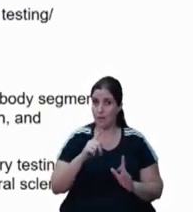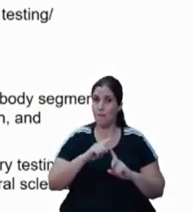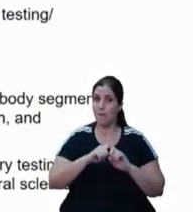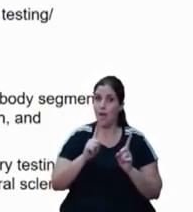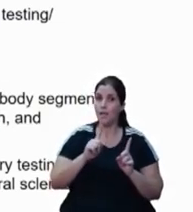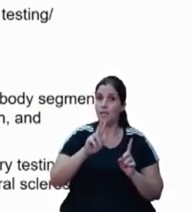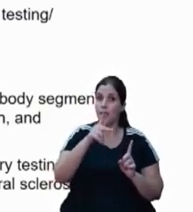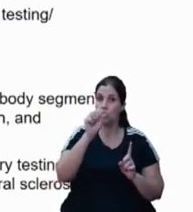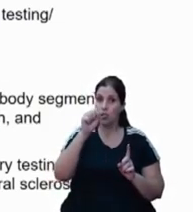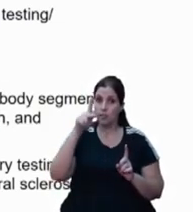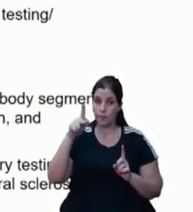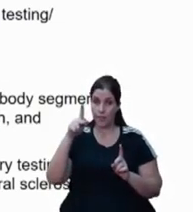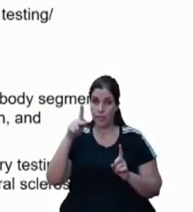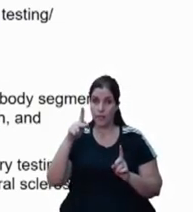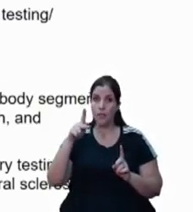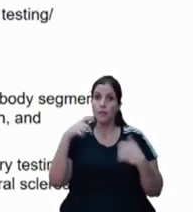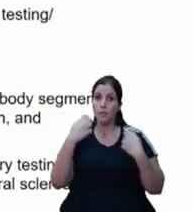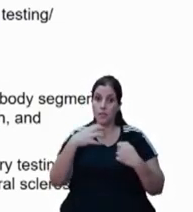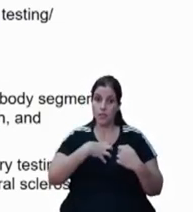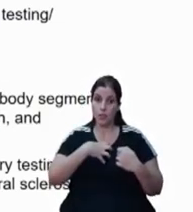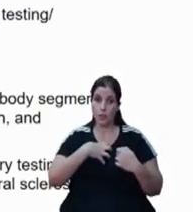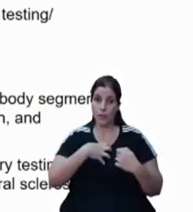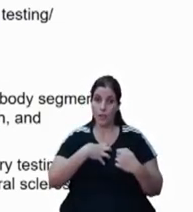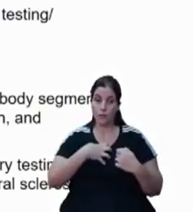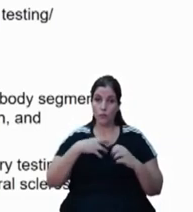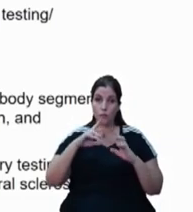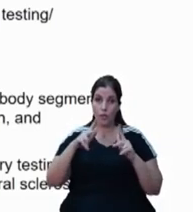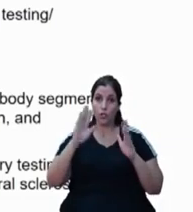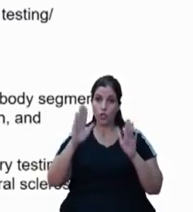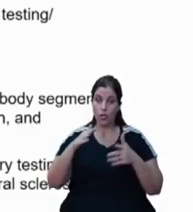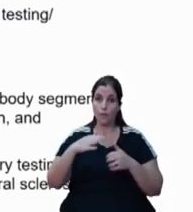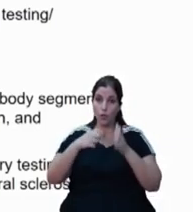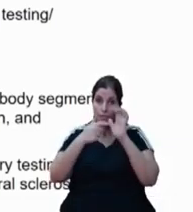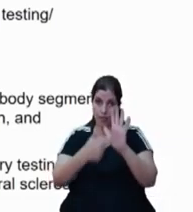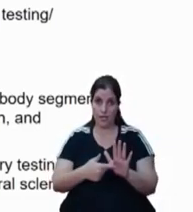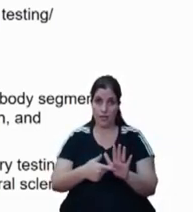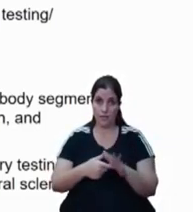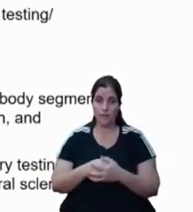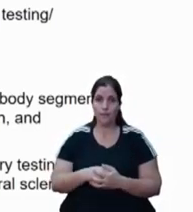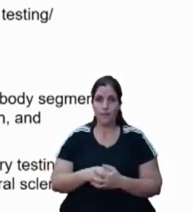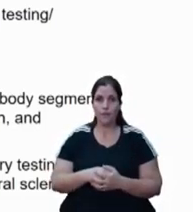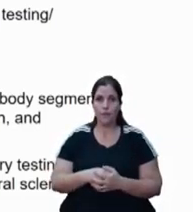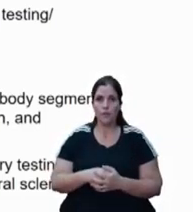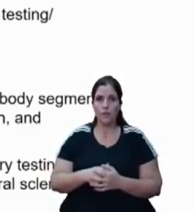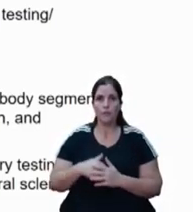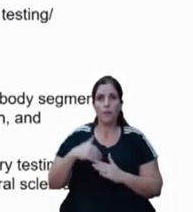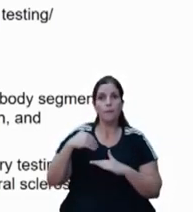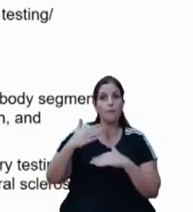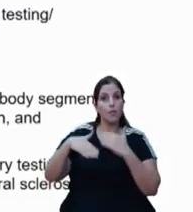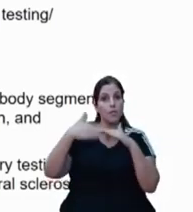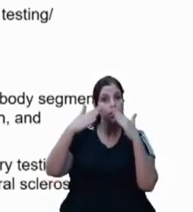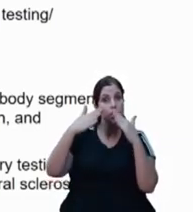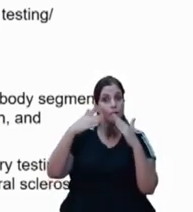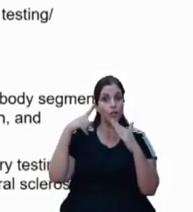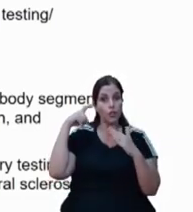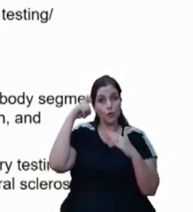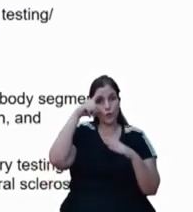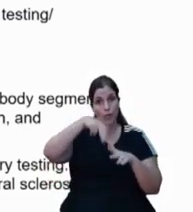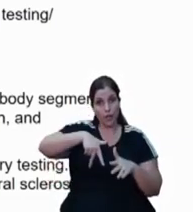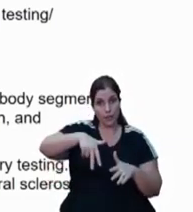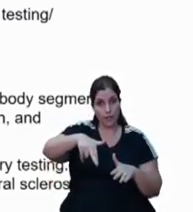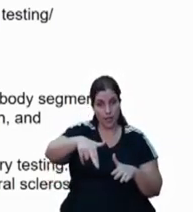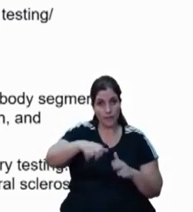e sintomas consistentes com HSP, como os discutimos, fraqueza lentamente progressiva e espasticidade nas pernas, geralmente